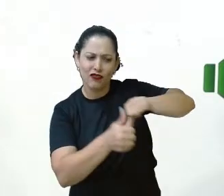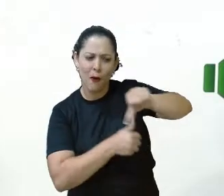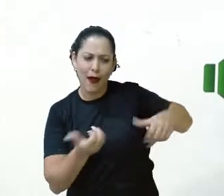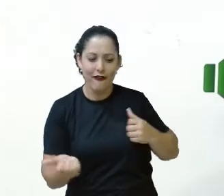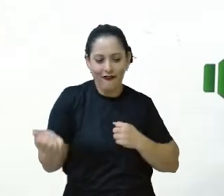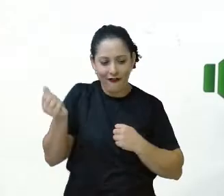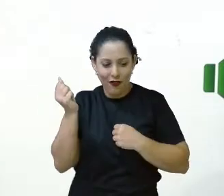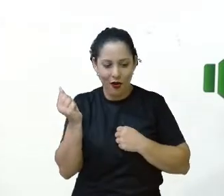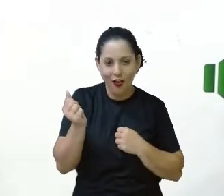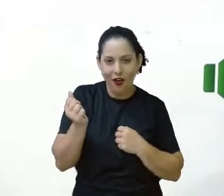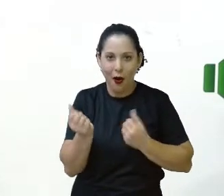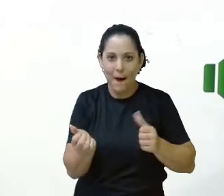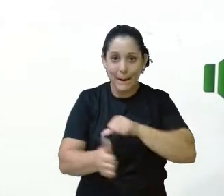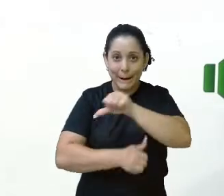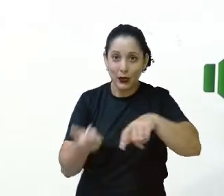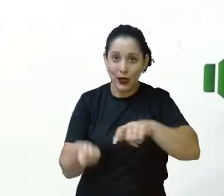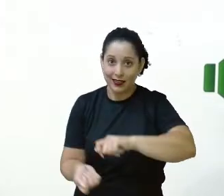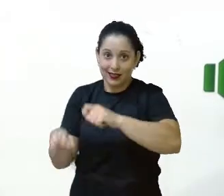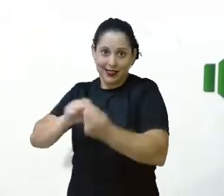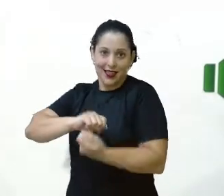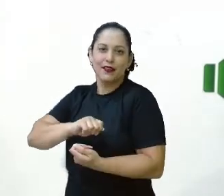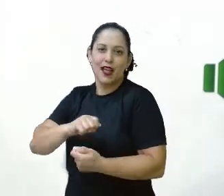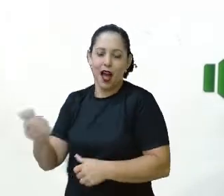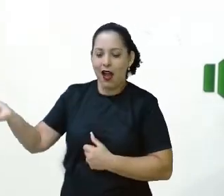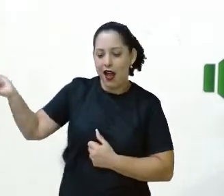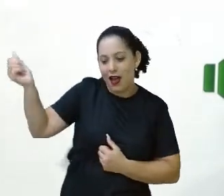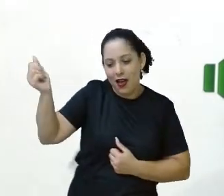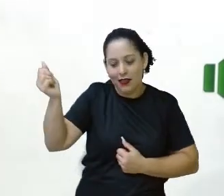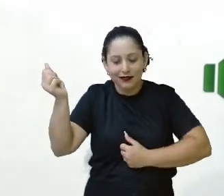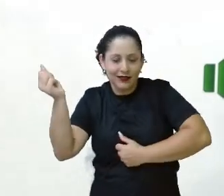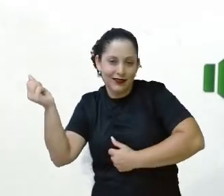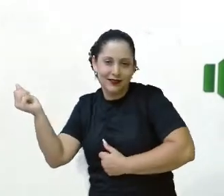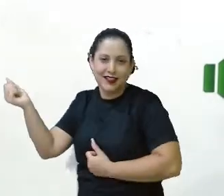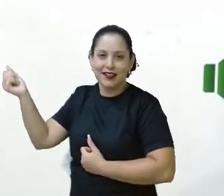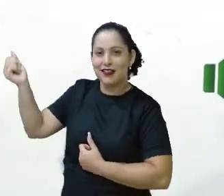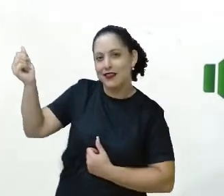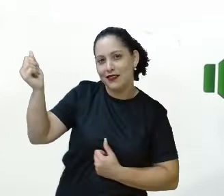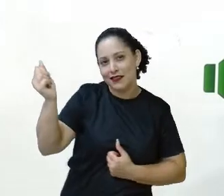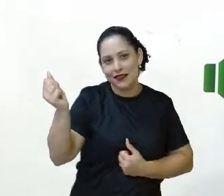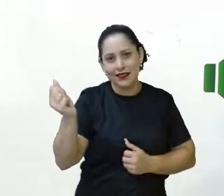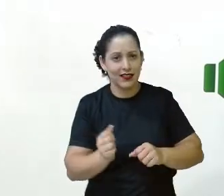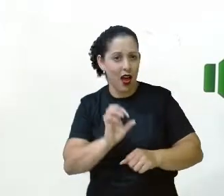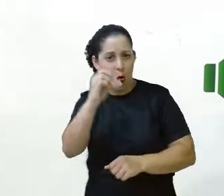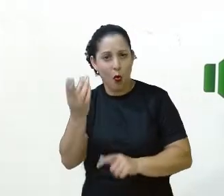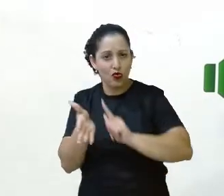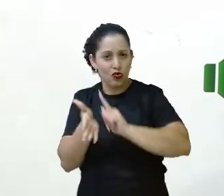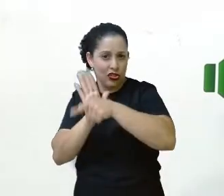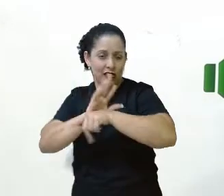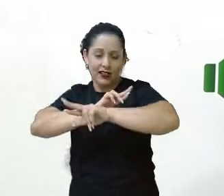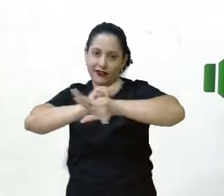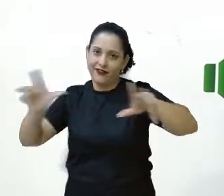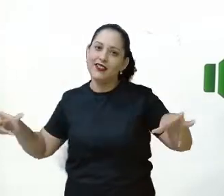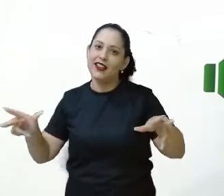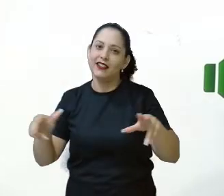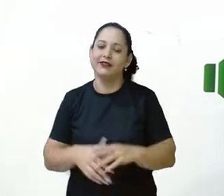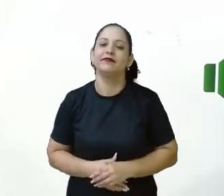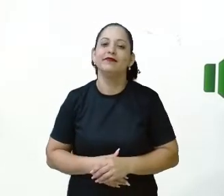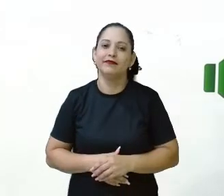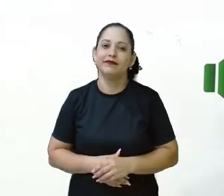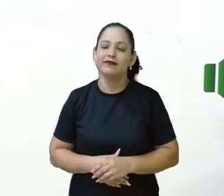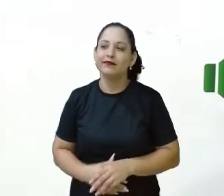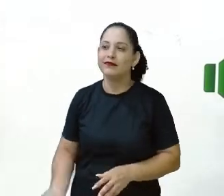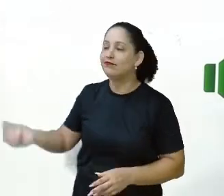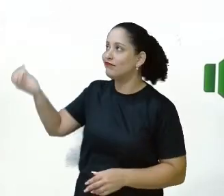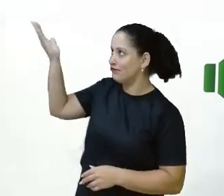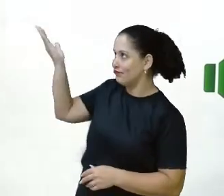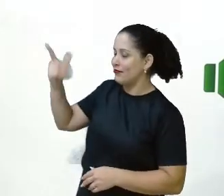ser um frevo, ou uma valsa, ou um outro gênero musical, tá bom? Então, eu trouxe aí